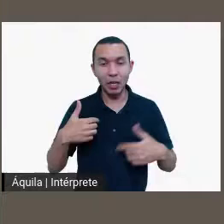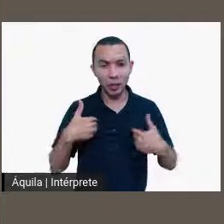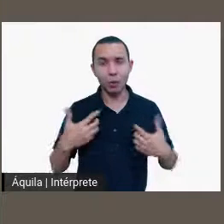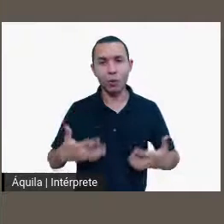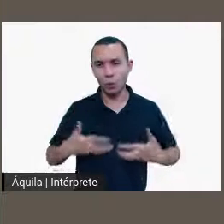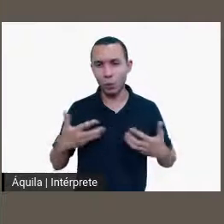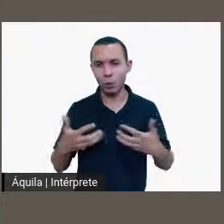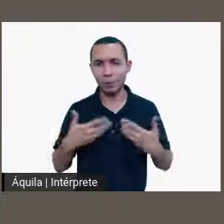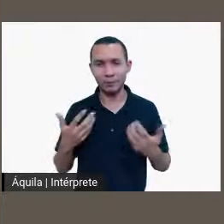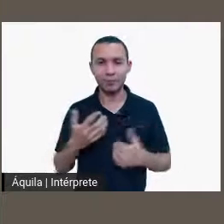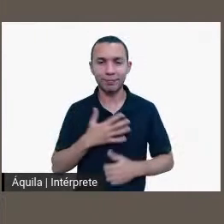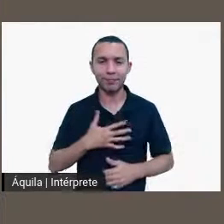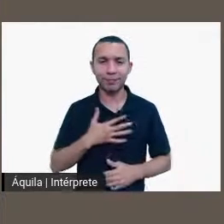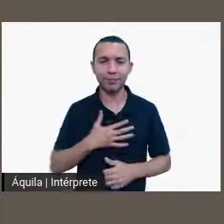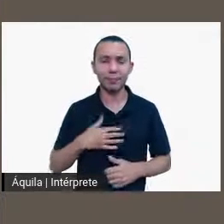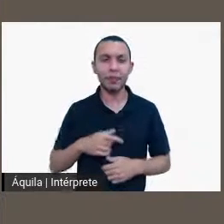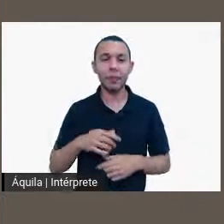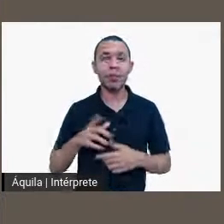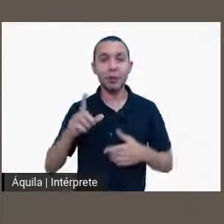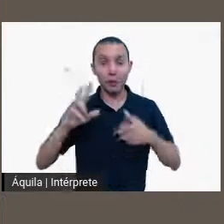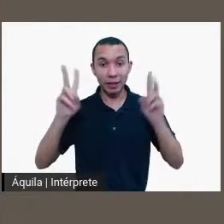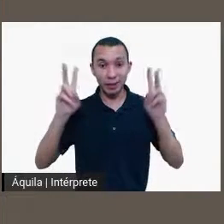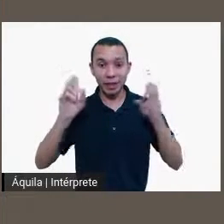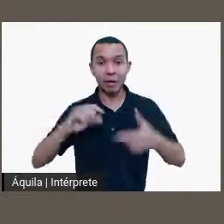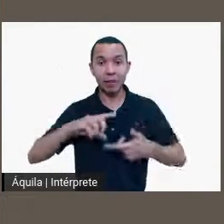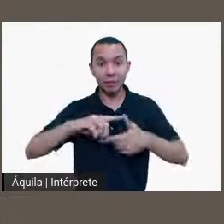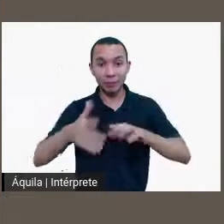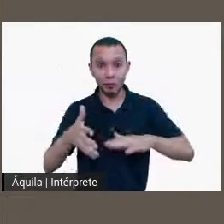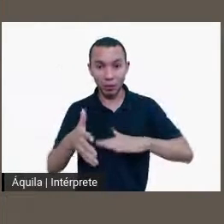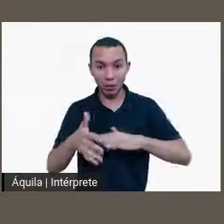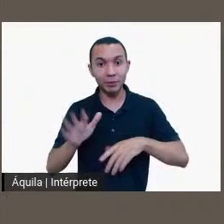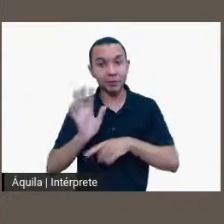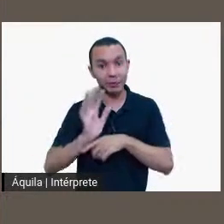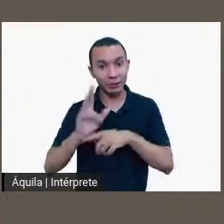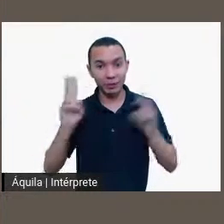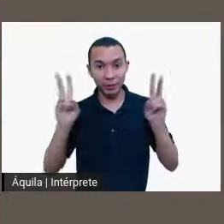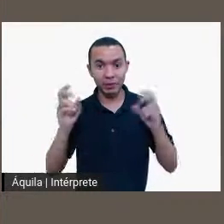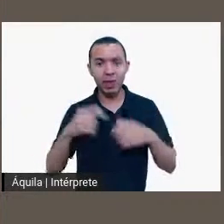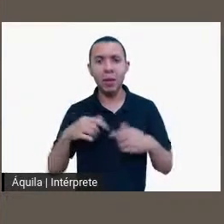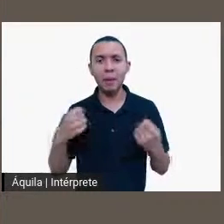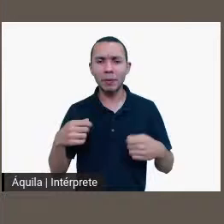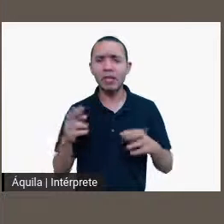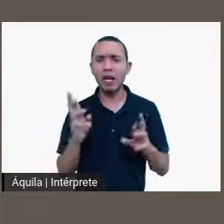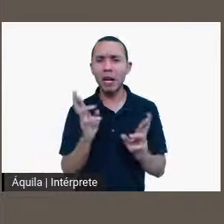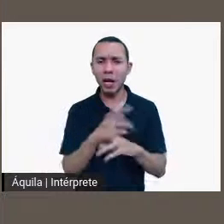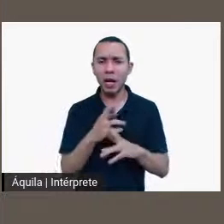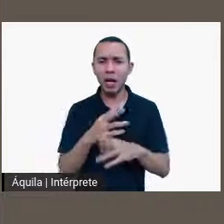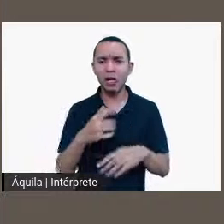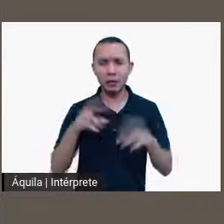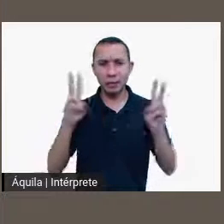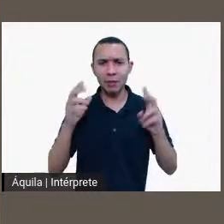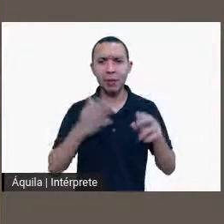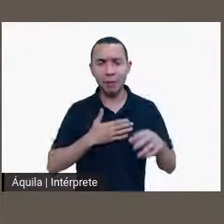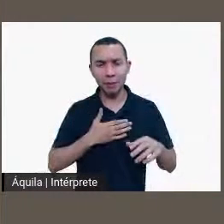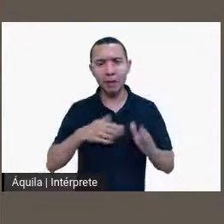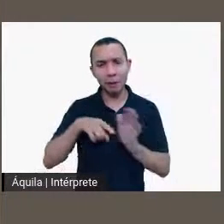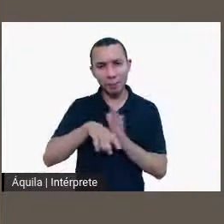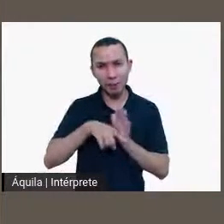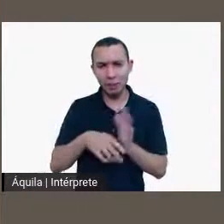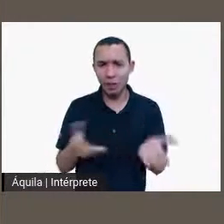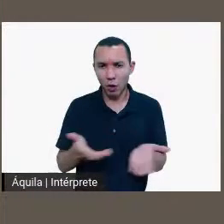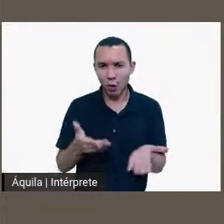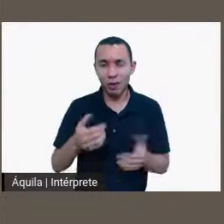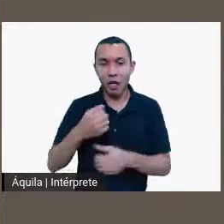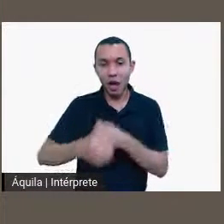sobre modernismo e cinema, pensei que se tivesse algo a dizer, deveria se relacionar à minha pesquisa atual. Nesse ano, como a